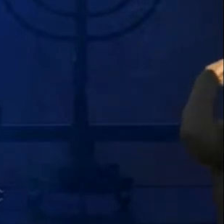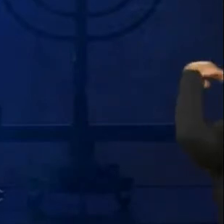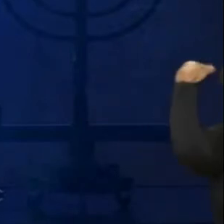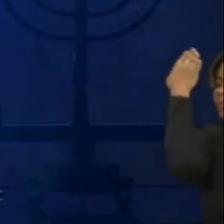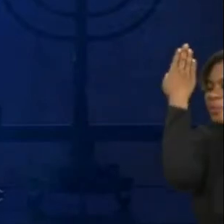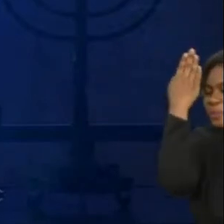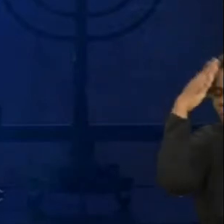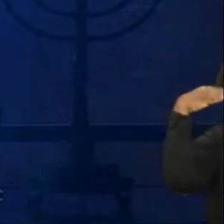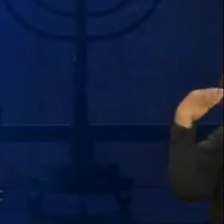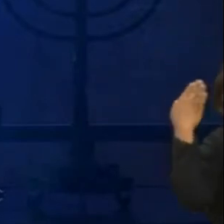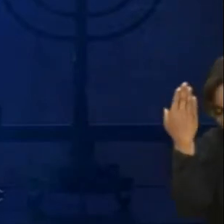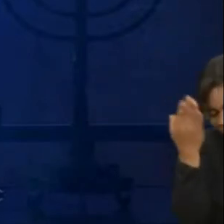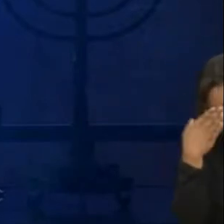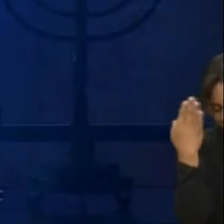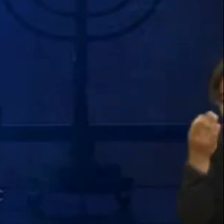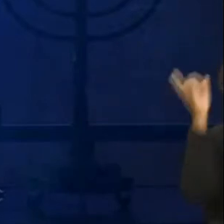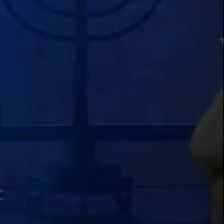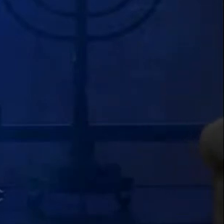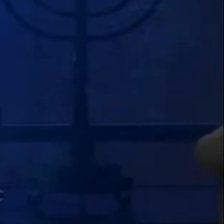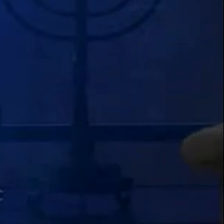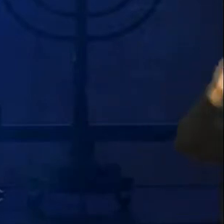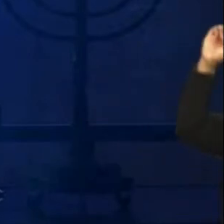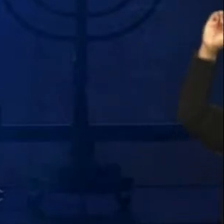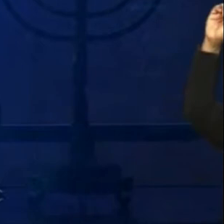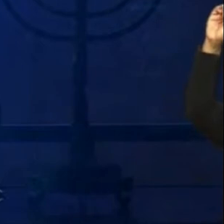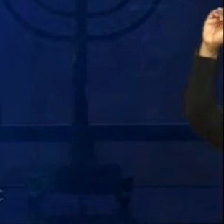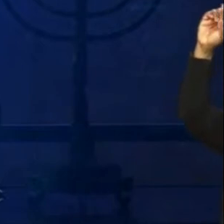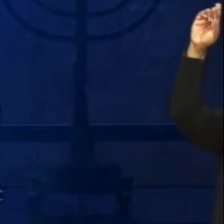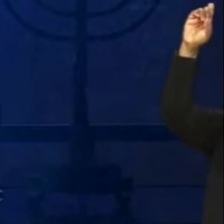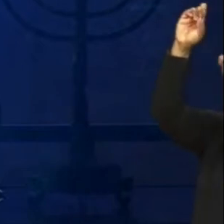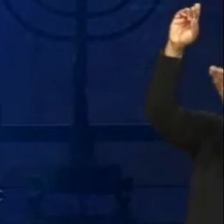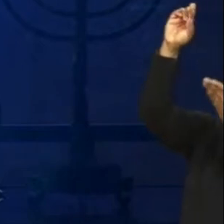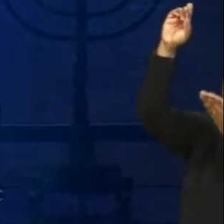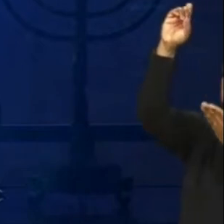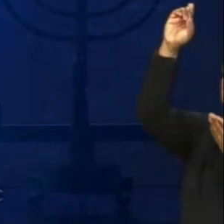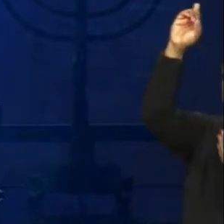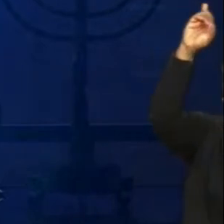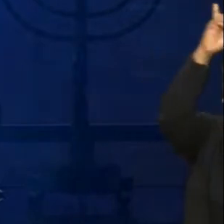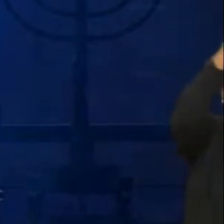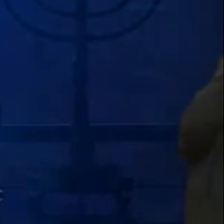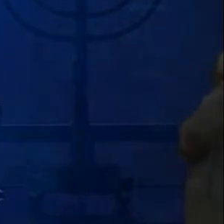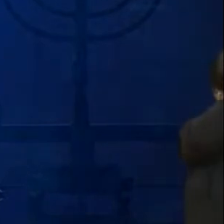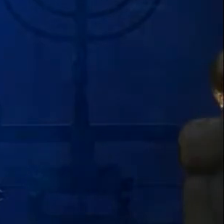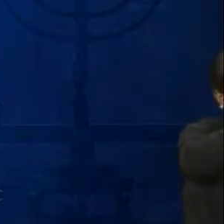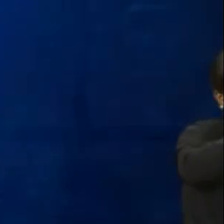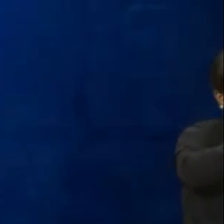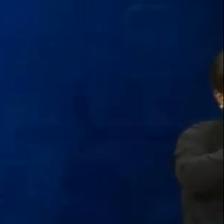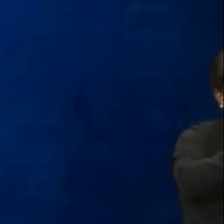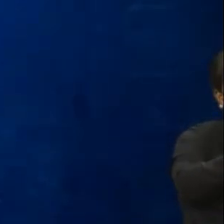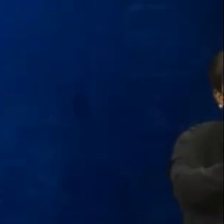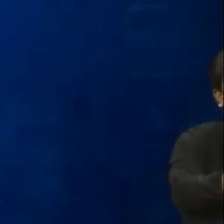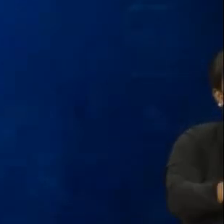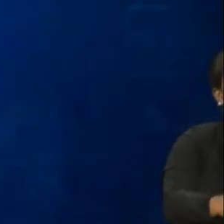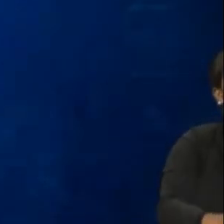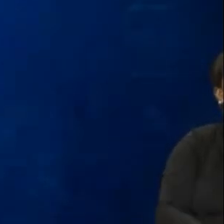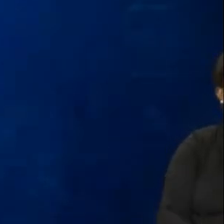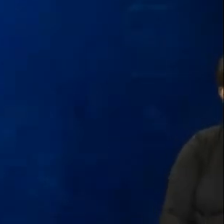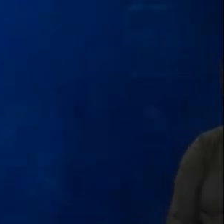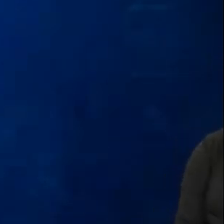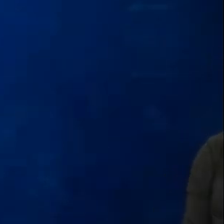e júbilos. Pois tu és. Pois tu és. O Deus Criador. Deus Criador.